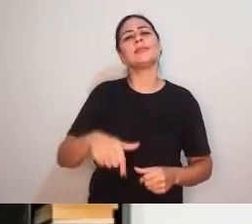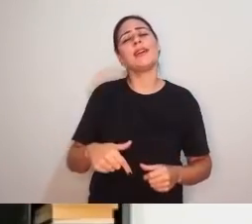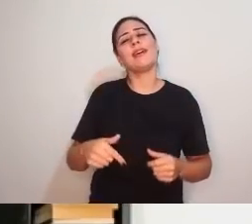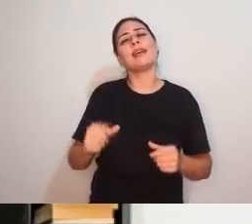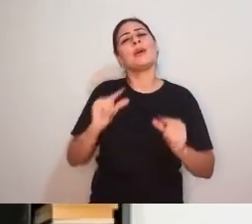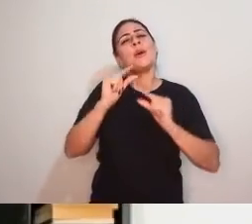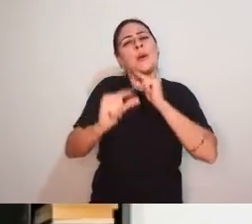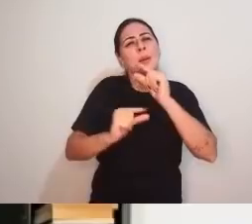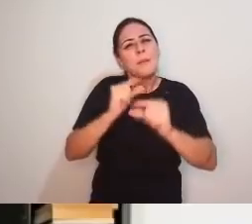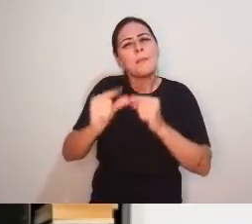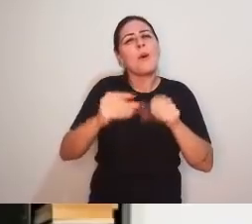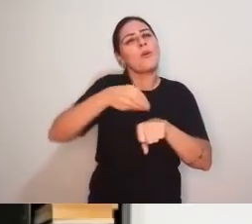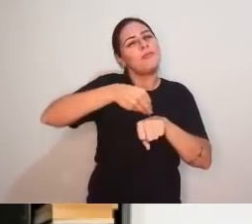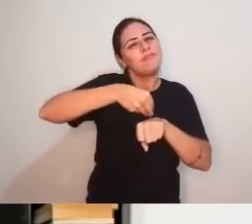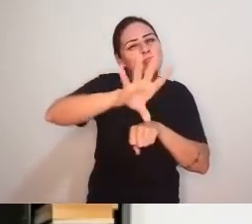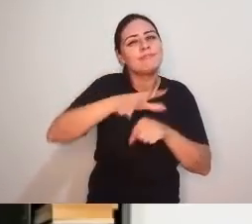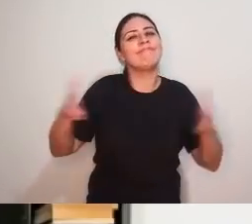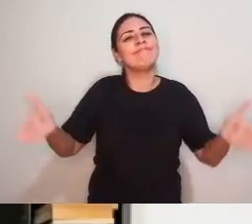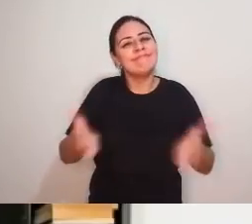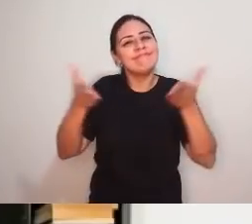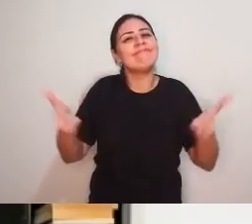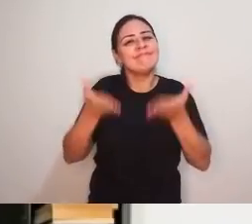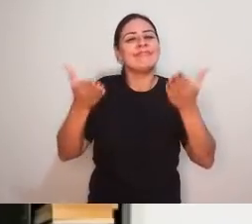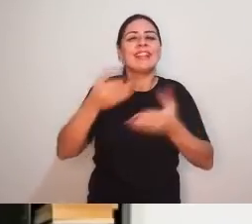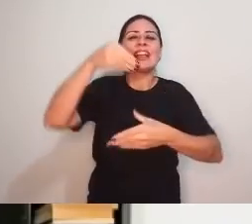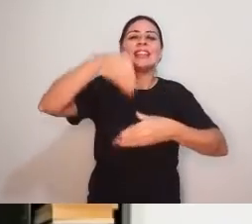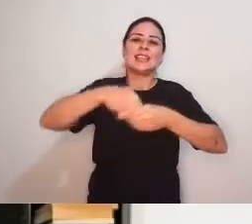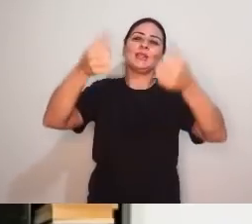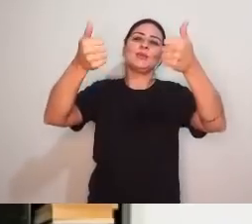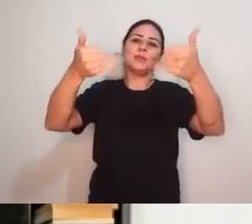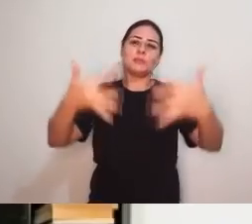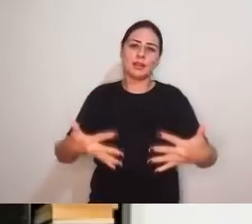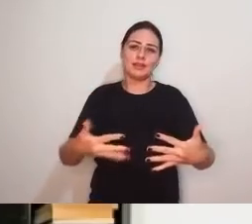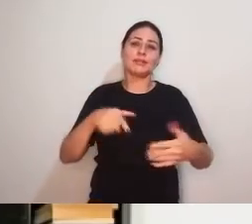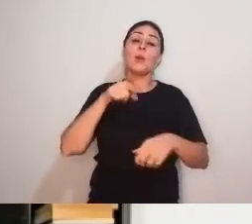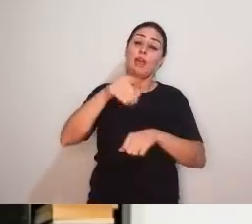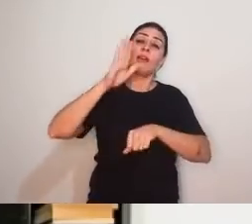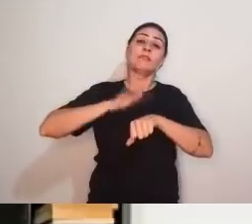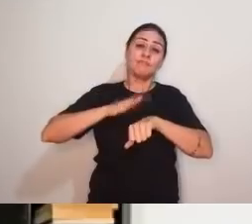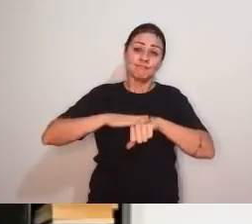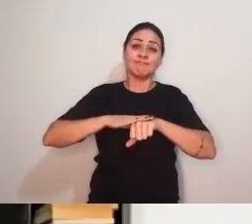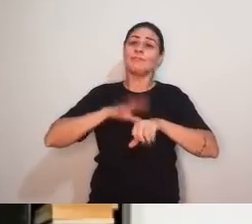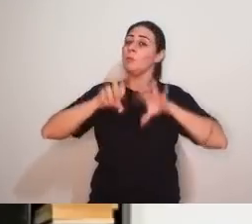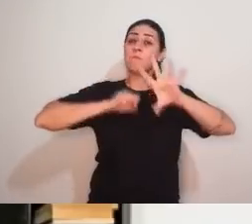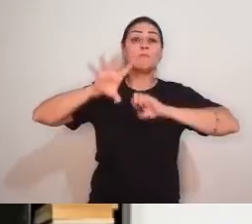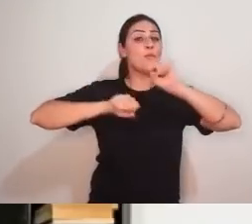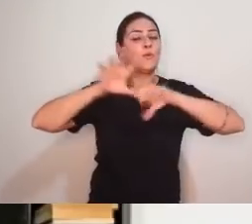vem colocando nas suas falas, né? A atitude em buscar, né? Em conhecer. Isso é muito obrigada,